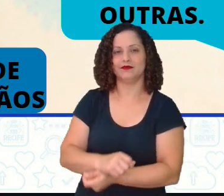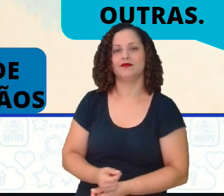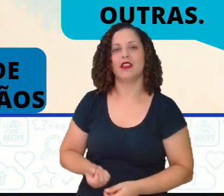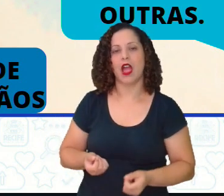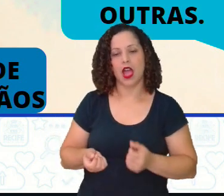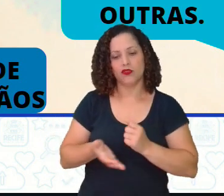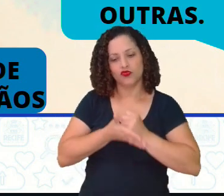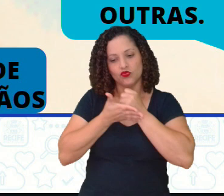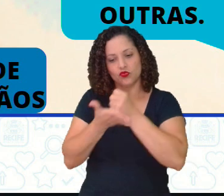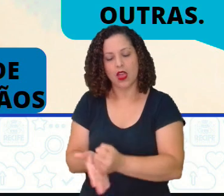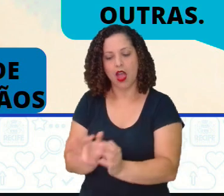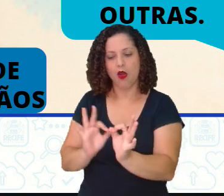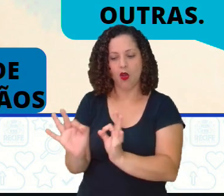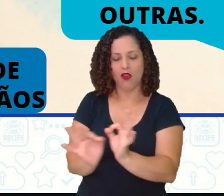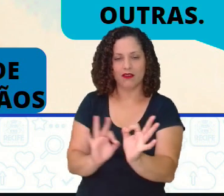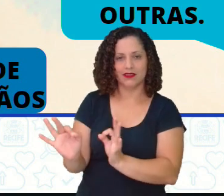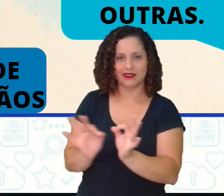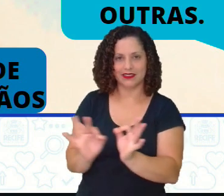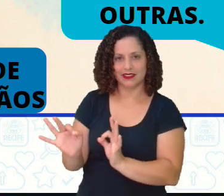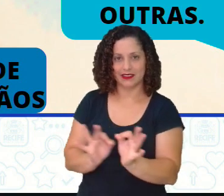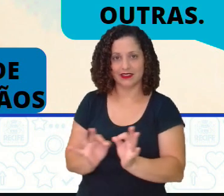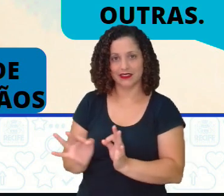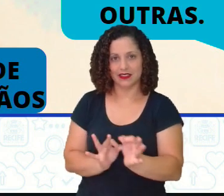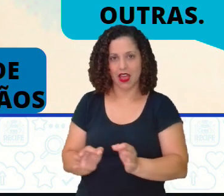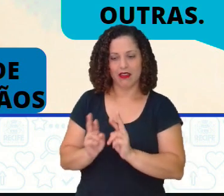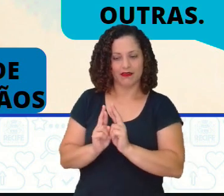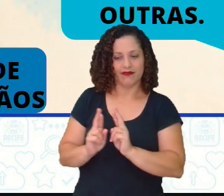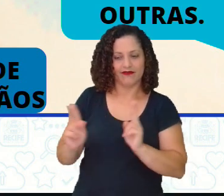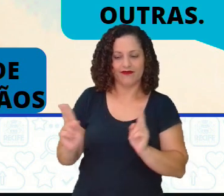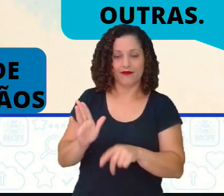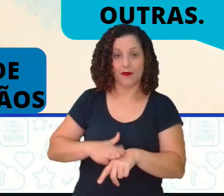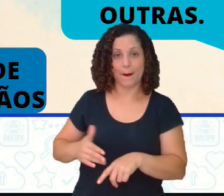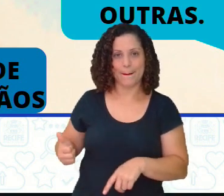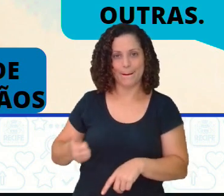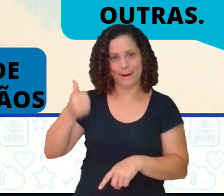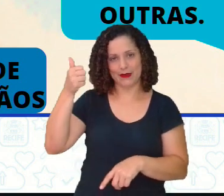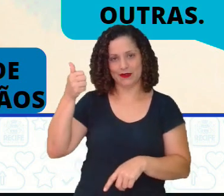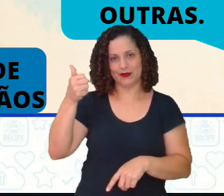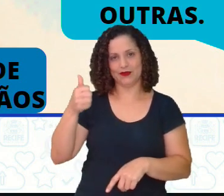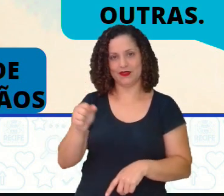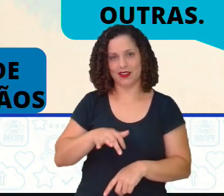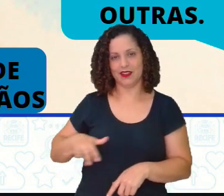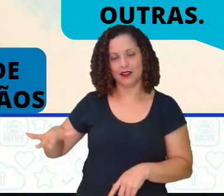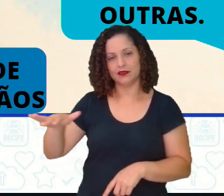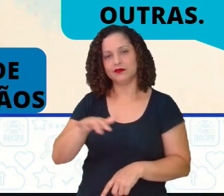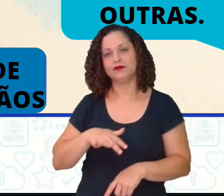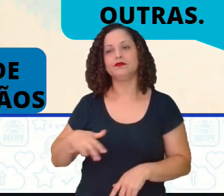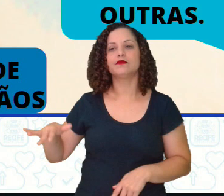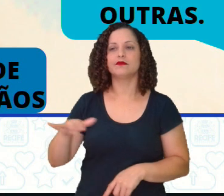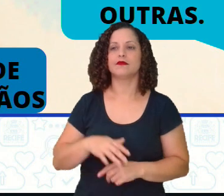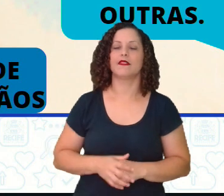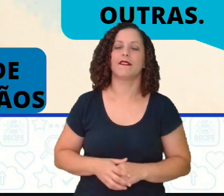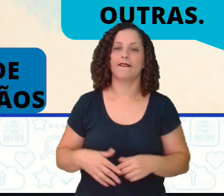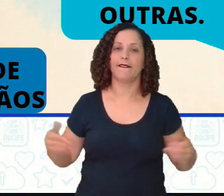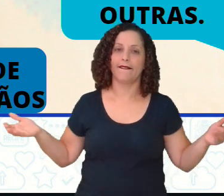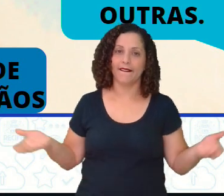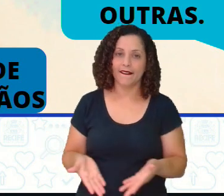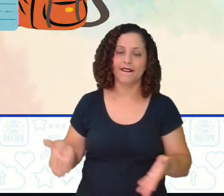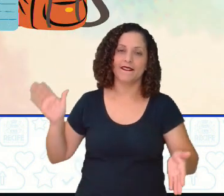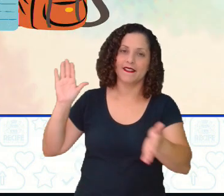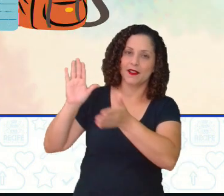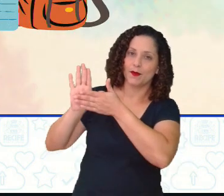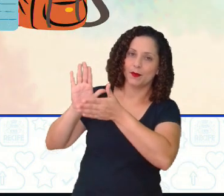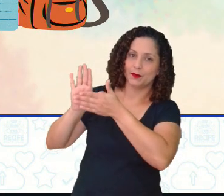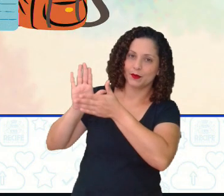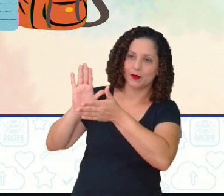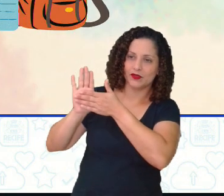a reformar, a dar um tom, né, diferenciado em relação a esses espaços. Então, essa é a nossa proposta, a gente